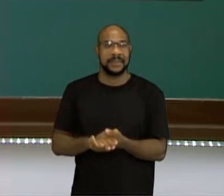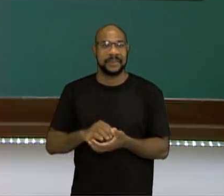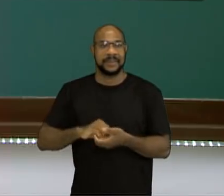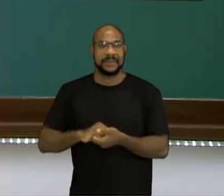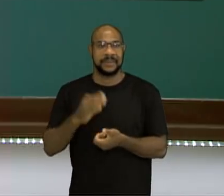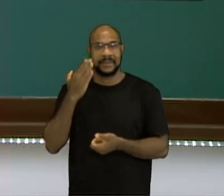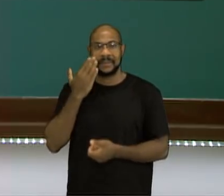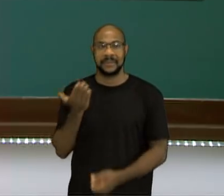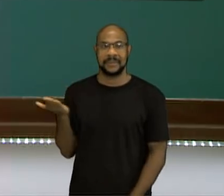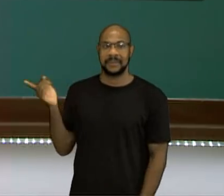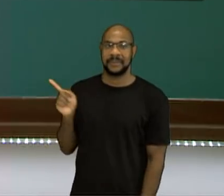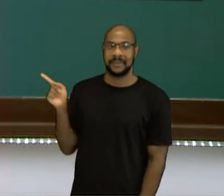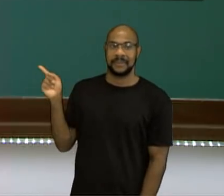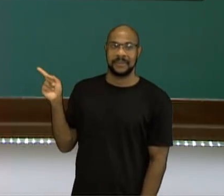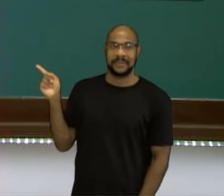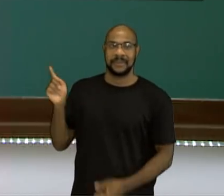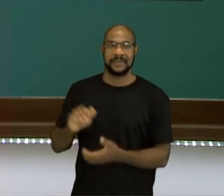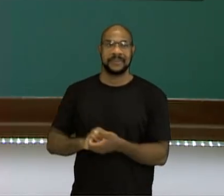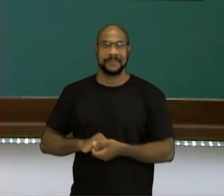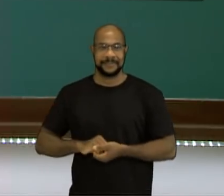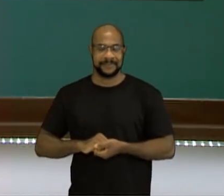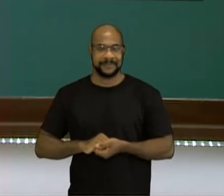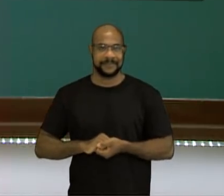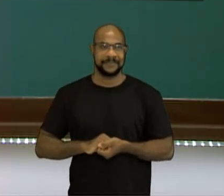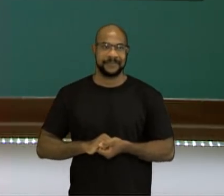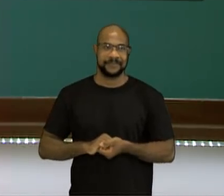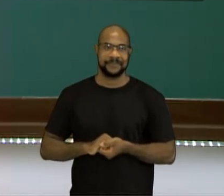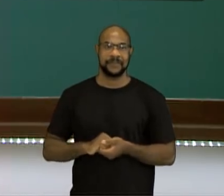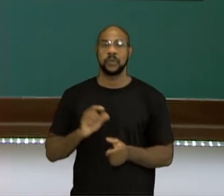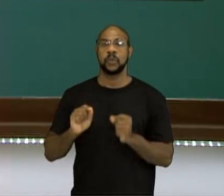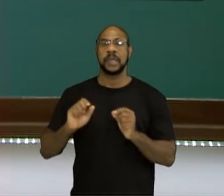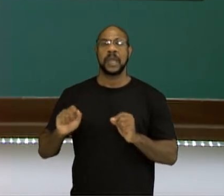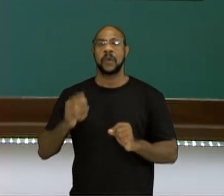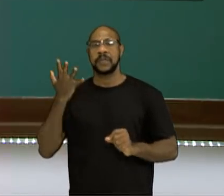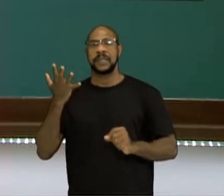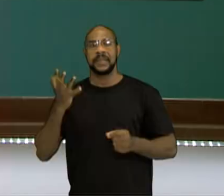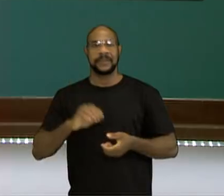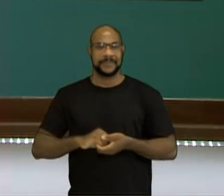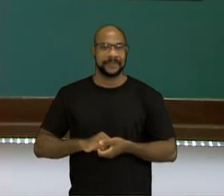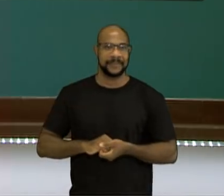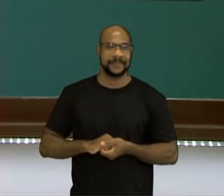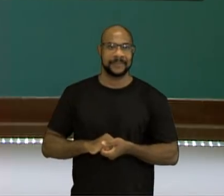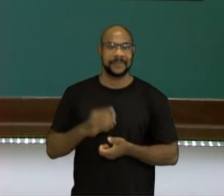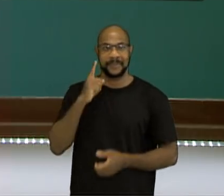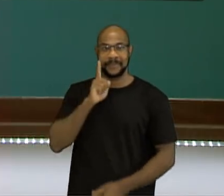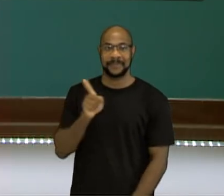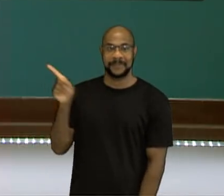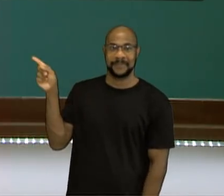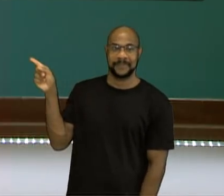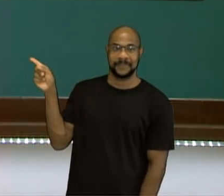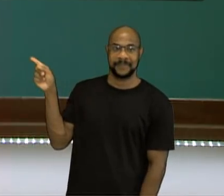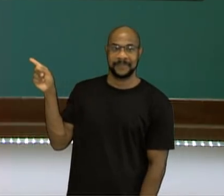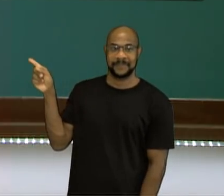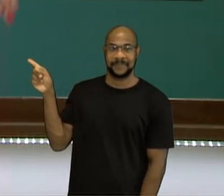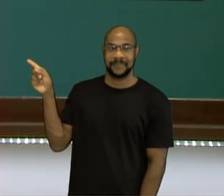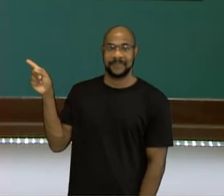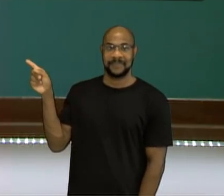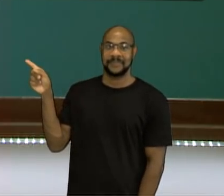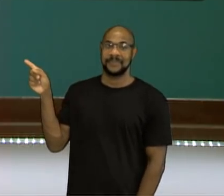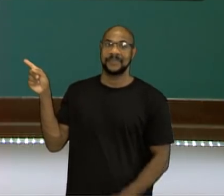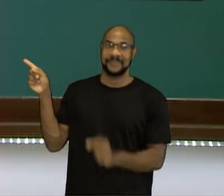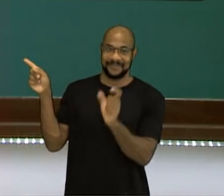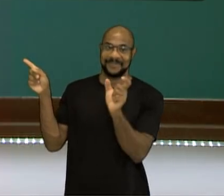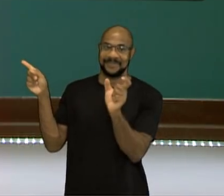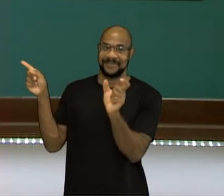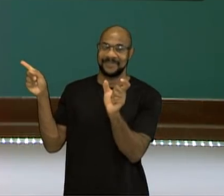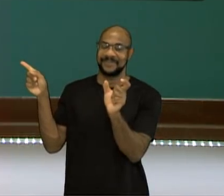eat. Então, drinking, eating, o que será que está acontecendo aqui? Team, ó, palavra cognata, team, não parece